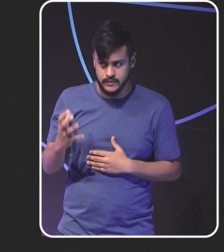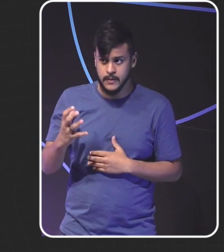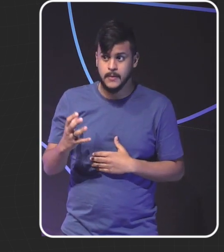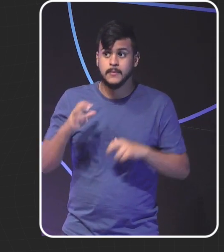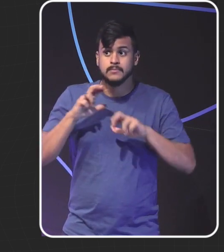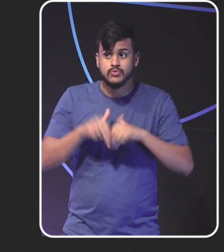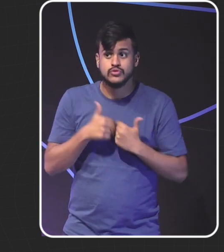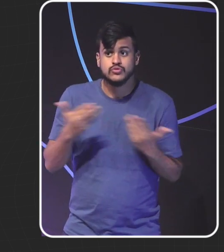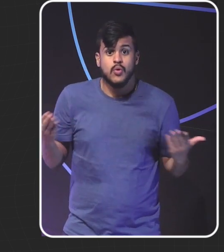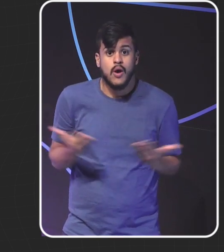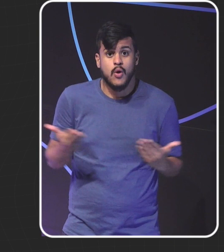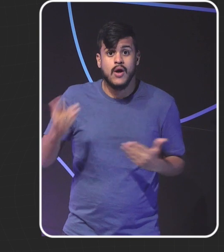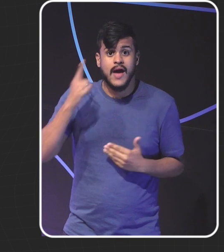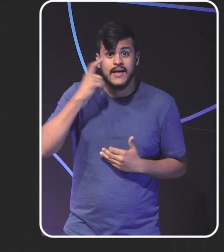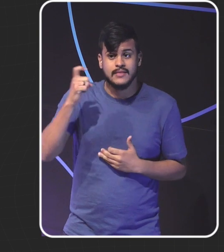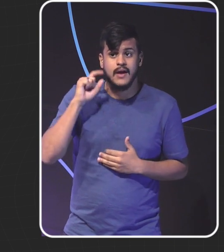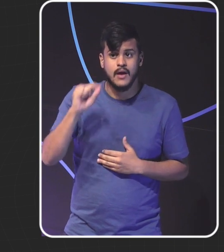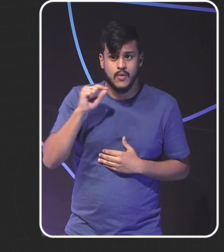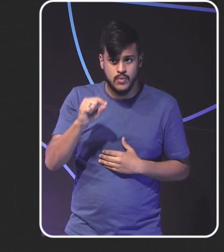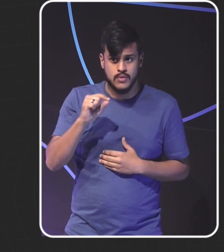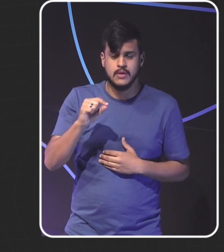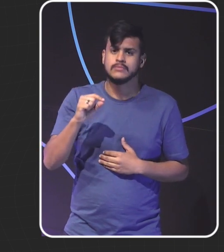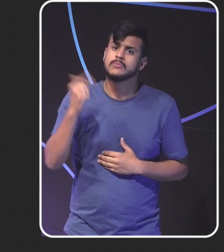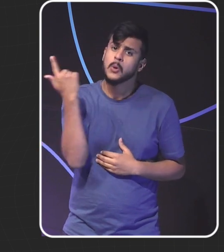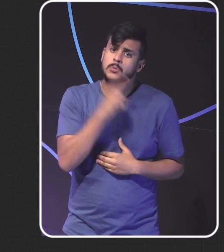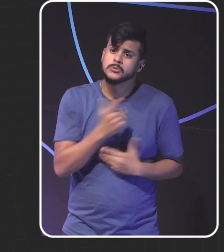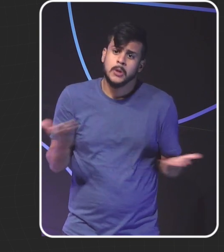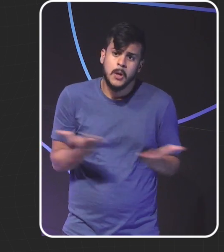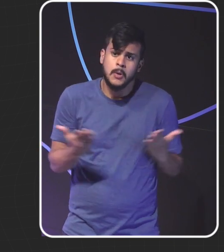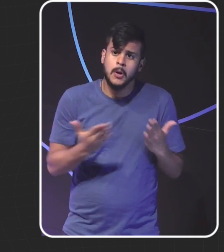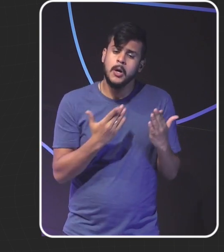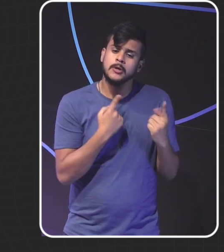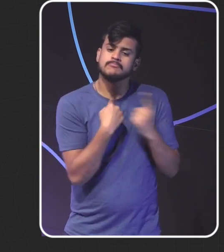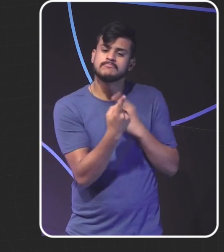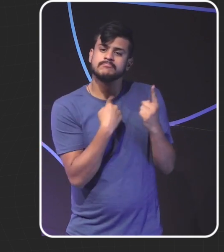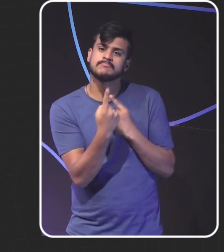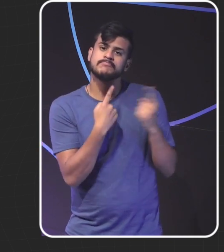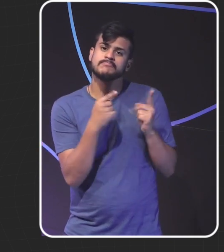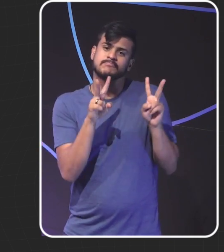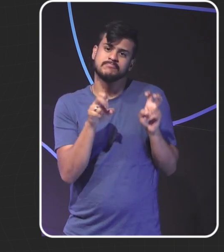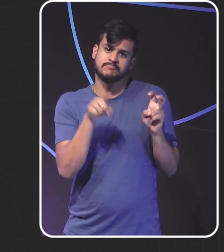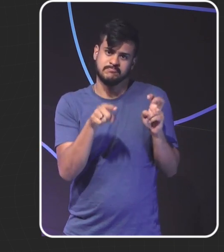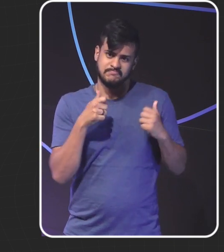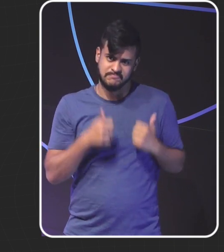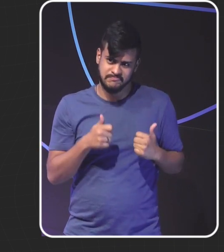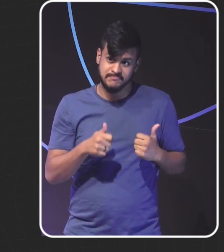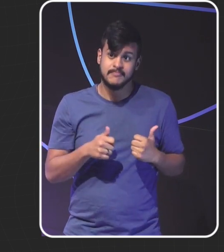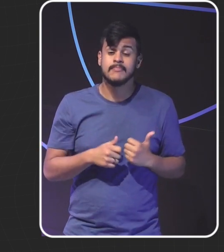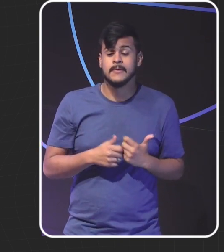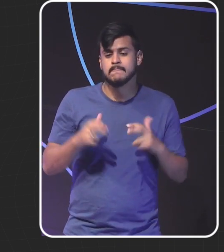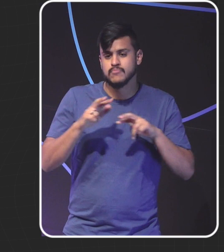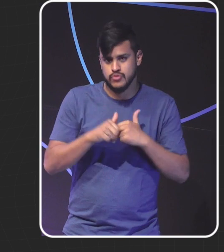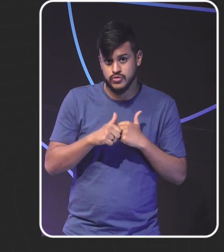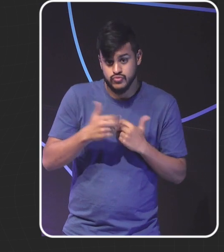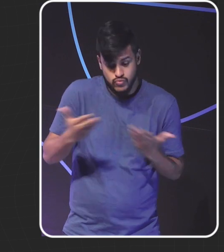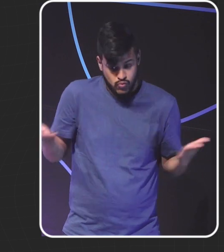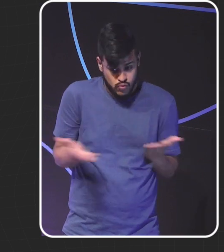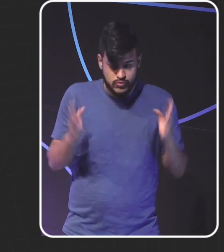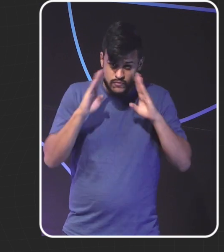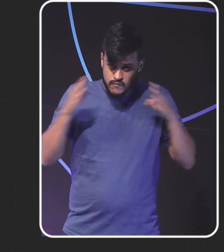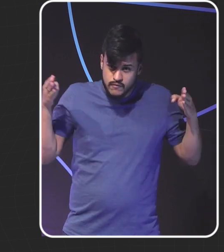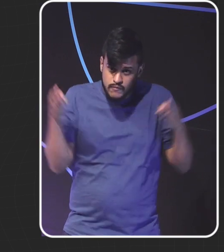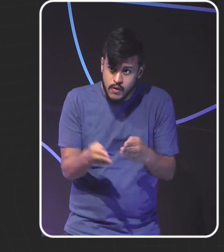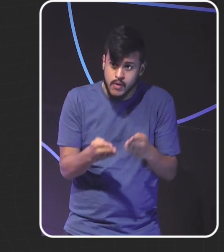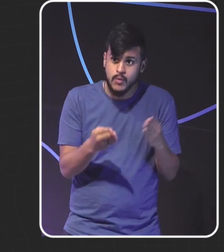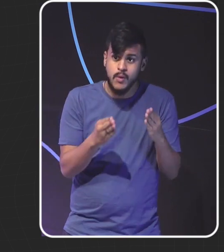é a gente poder bater um papo sobre esse tema. E, bom, o meu foco aqui é sobre acessibilidade digital, e por